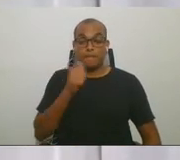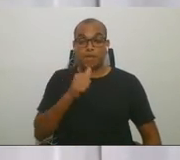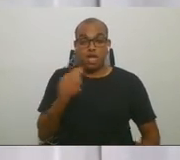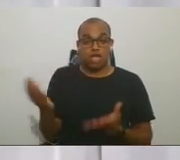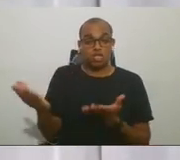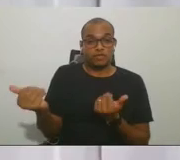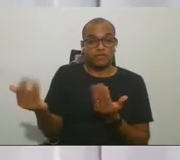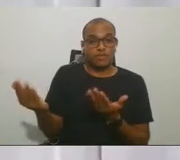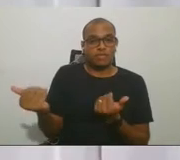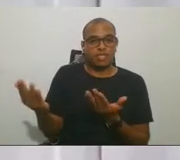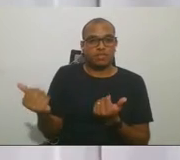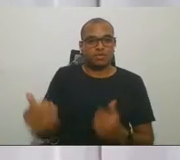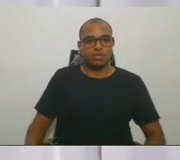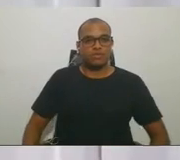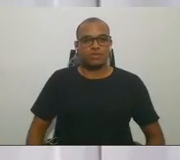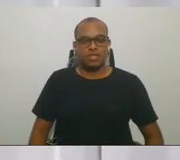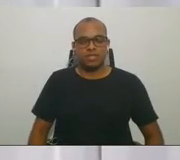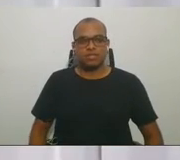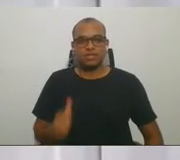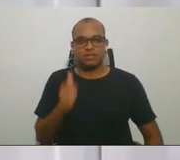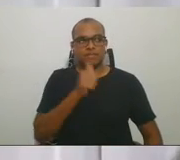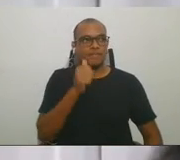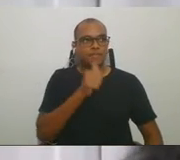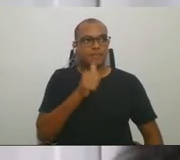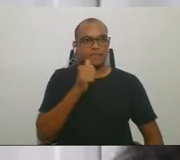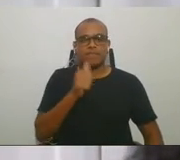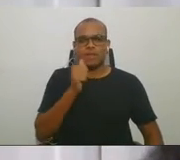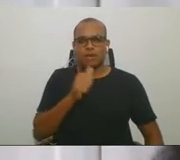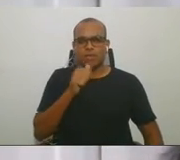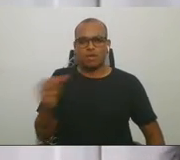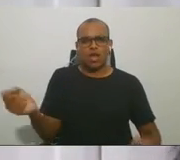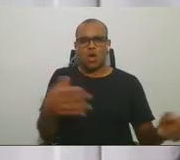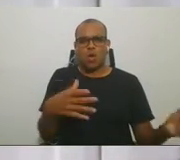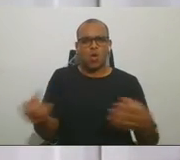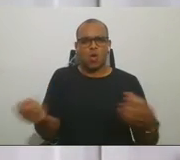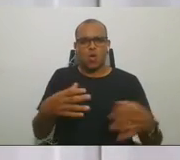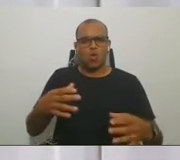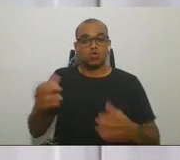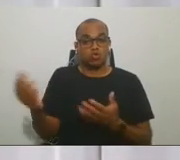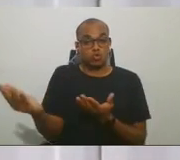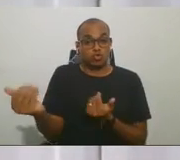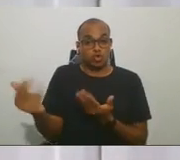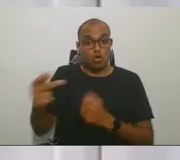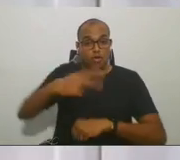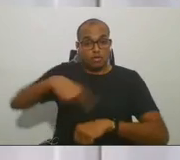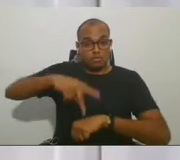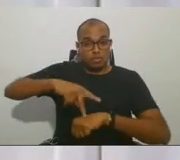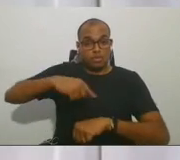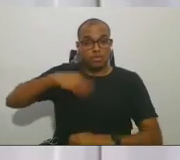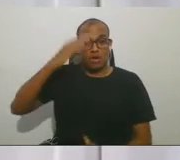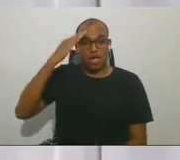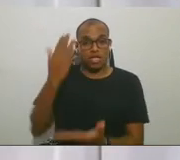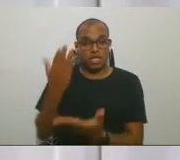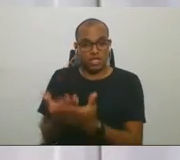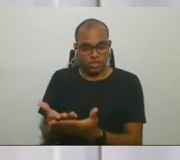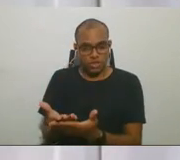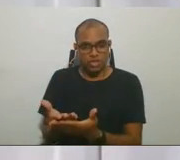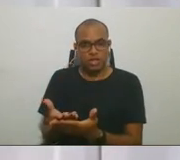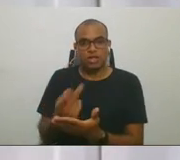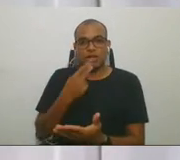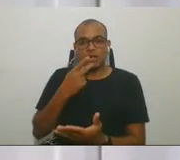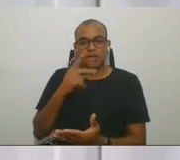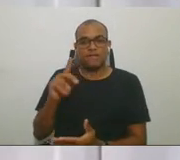de mulheres e de outros jovens no nosso país. acredito que as fórmulas chamadas de